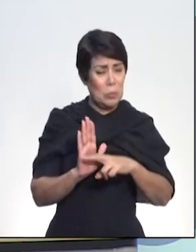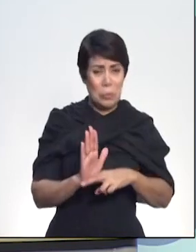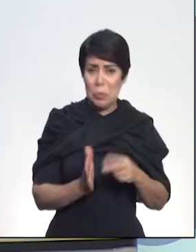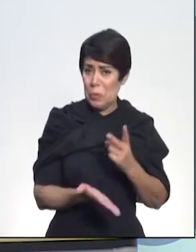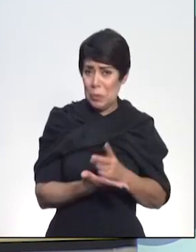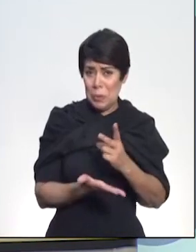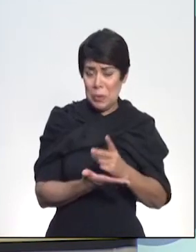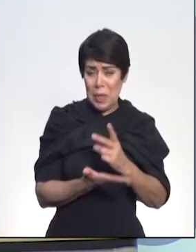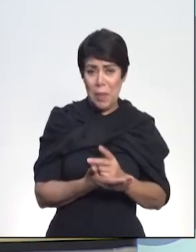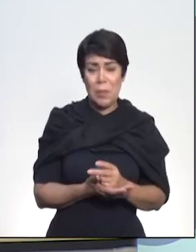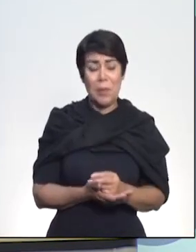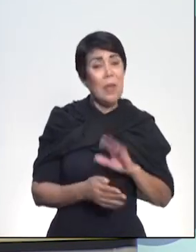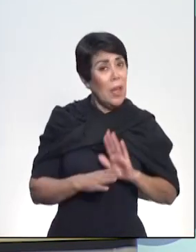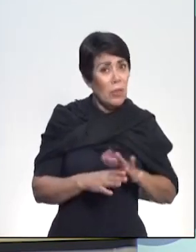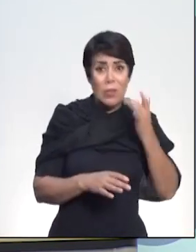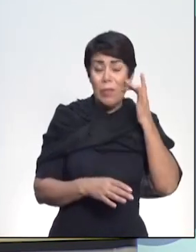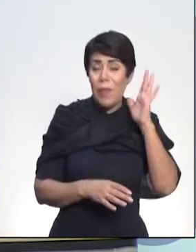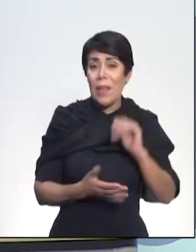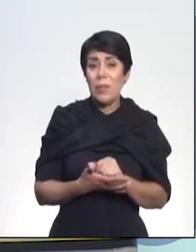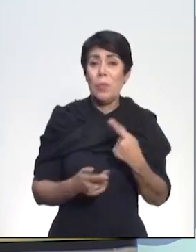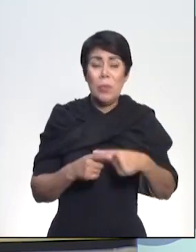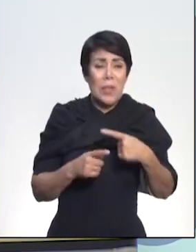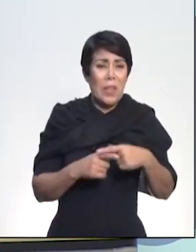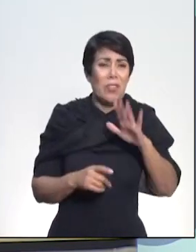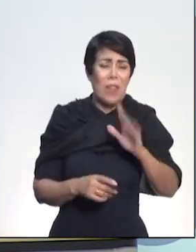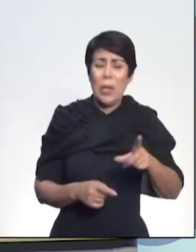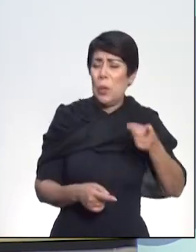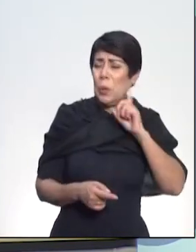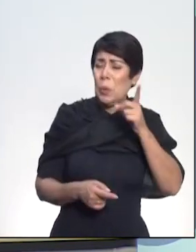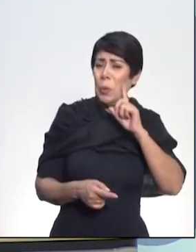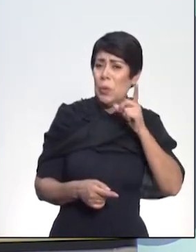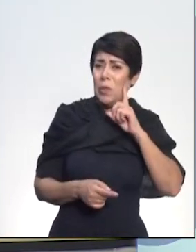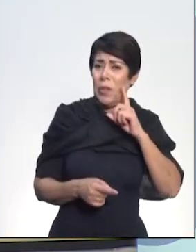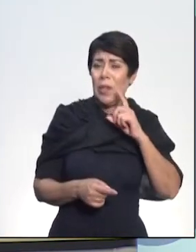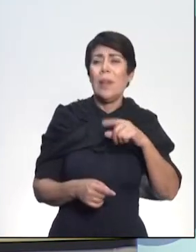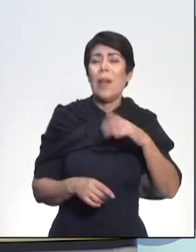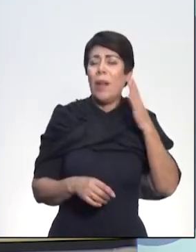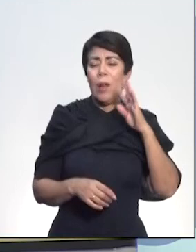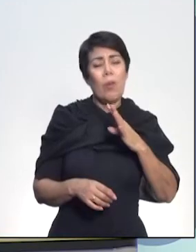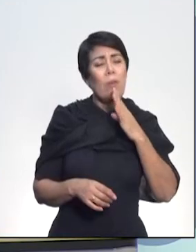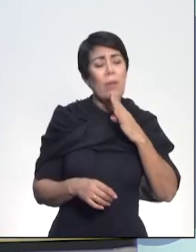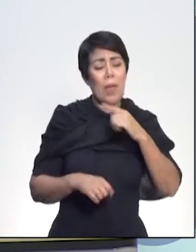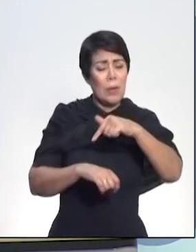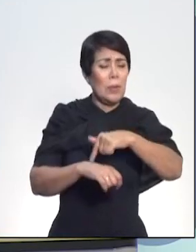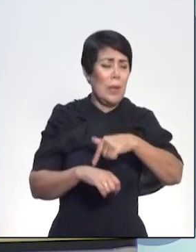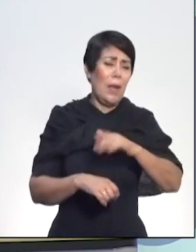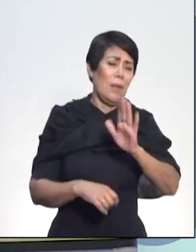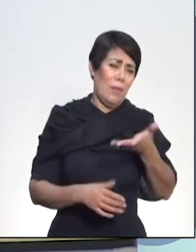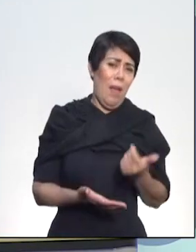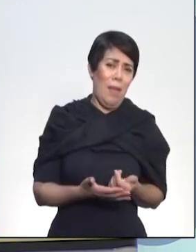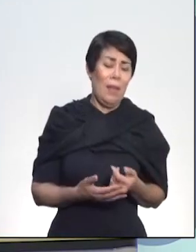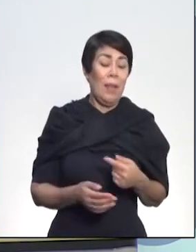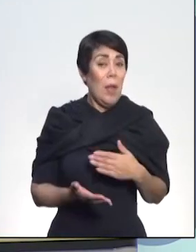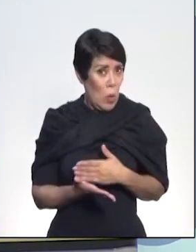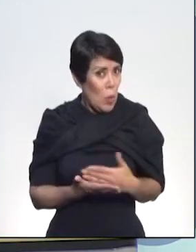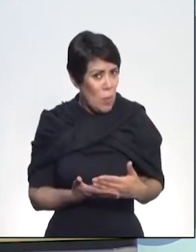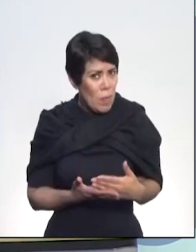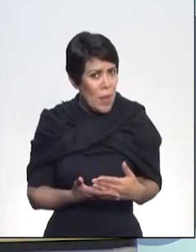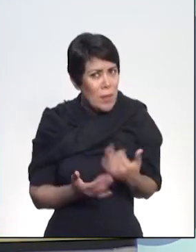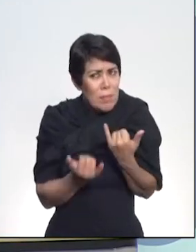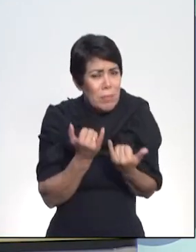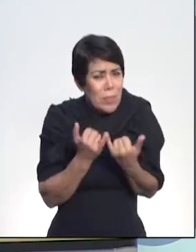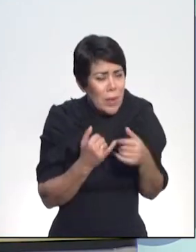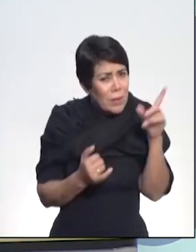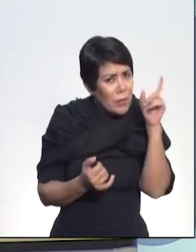gente mantém uma rotina, ela já se incorpora, né? E para a gente adquirir essa rotina é com o tempo, porque no início parece ser